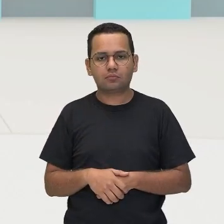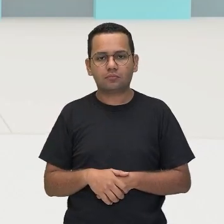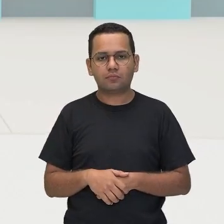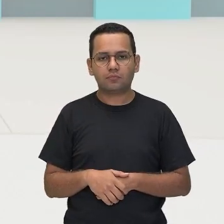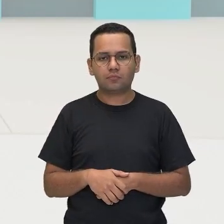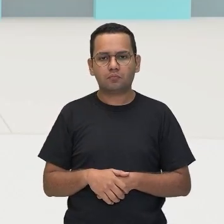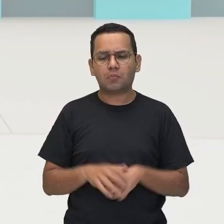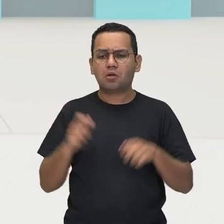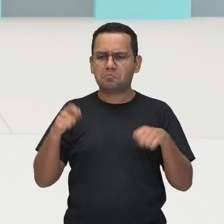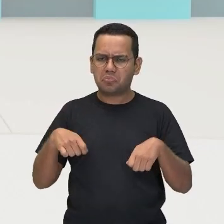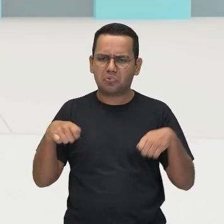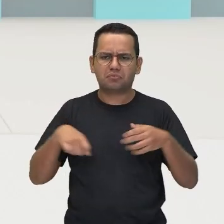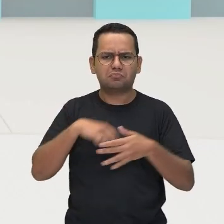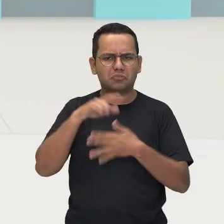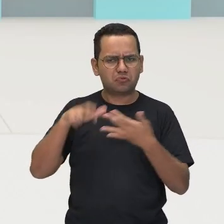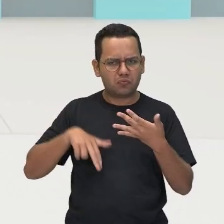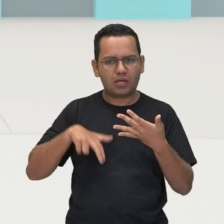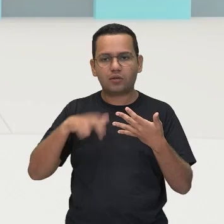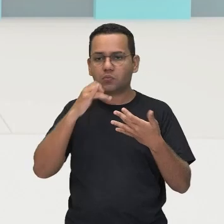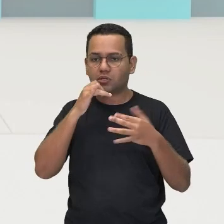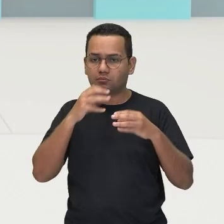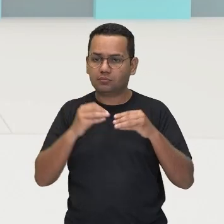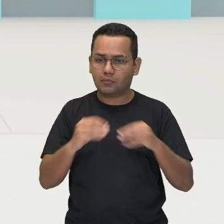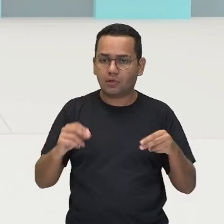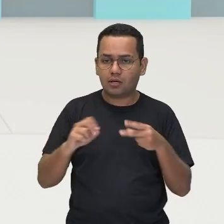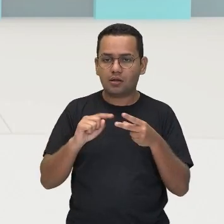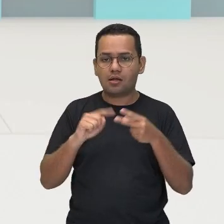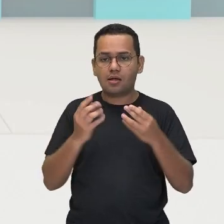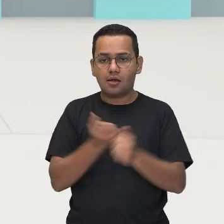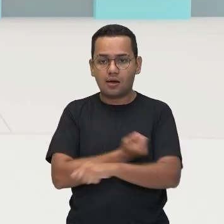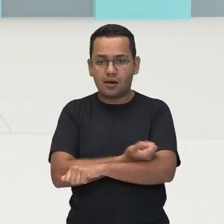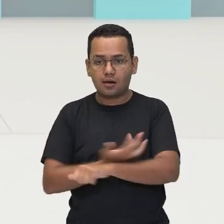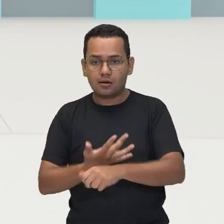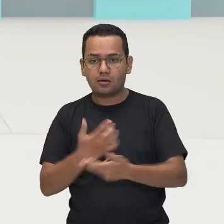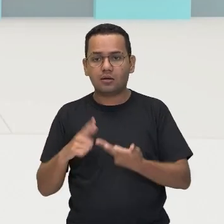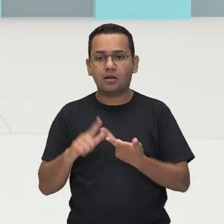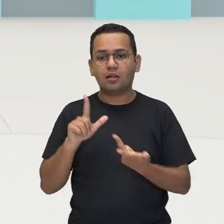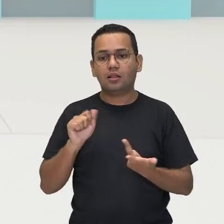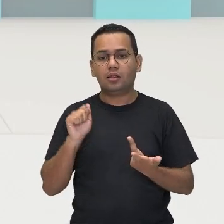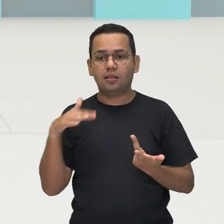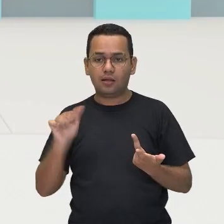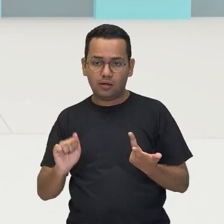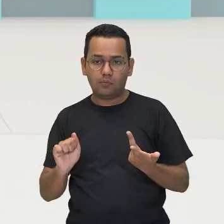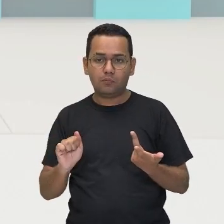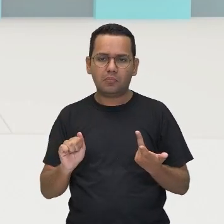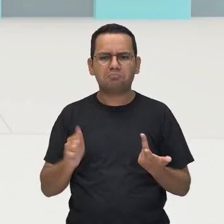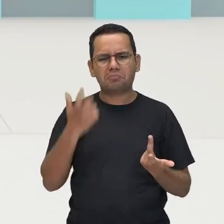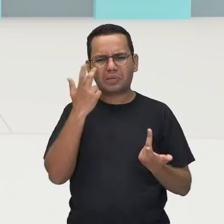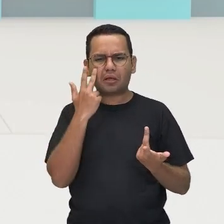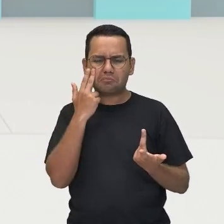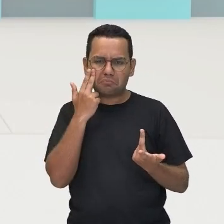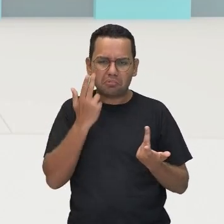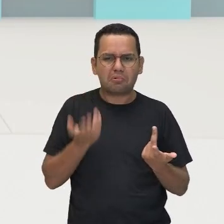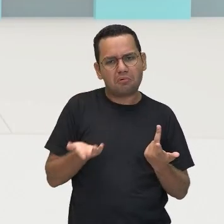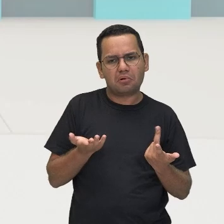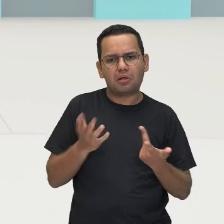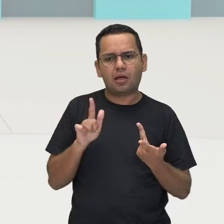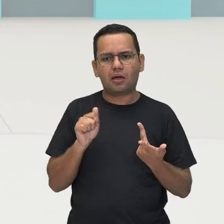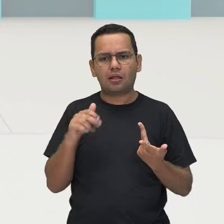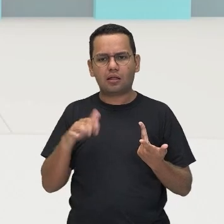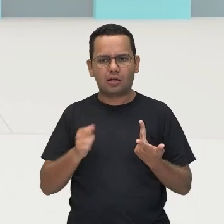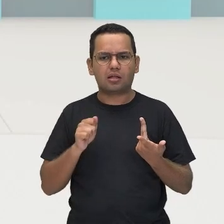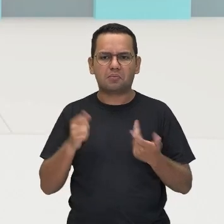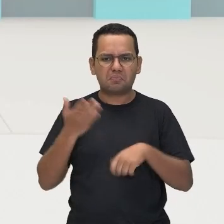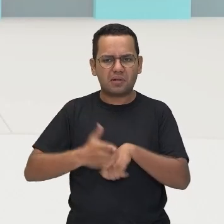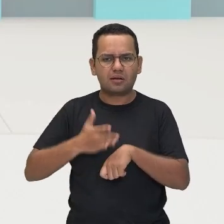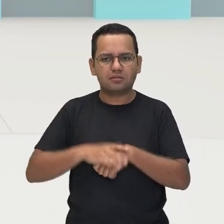Areia grama Terra lama sendo a lama de Currais um local comum entre os praticantes dessa manifestação já